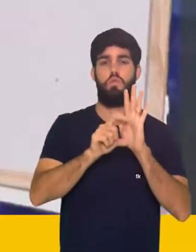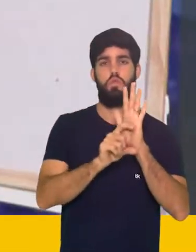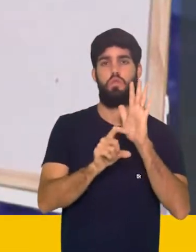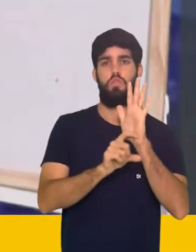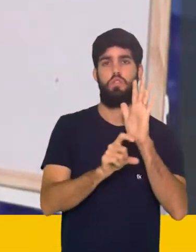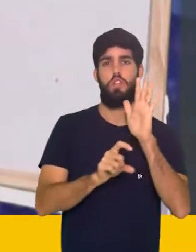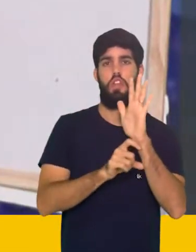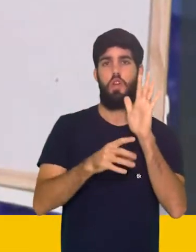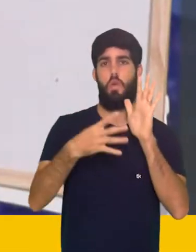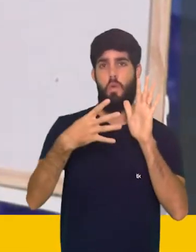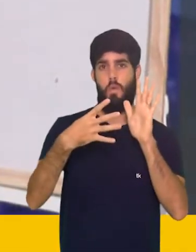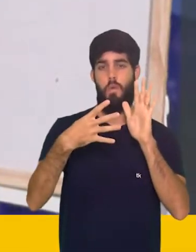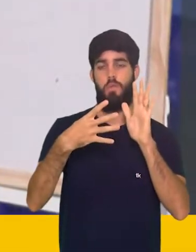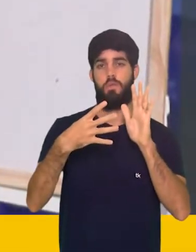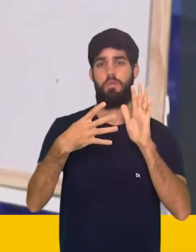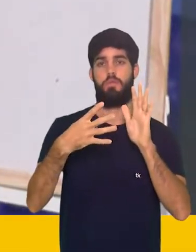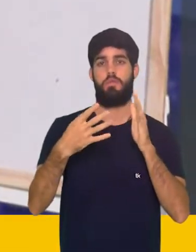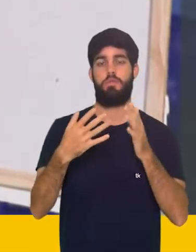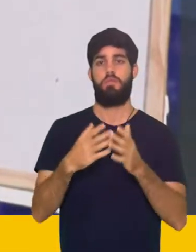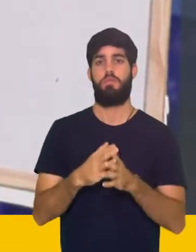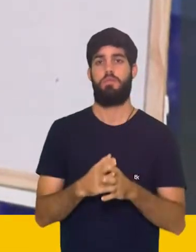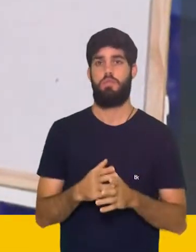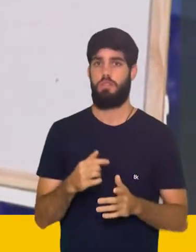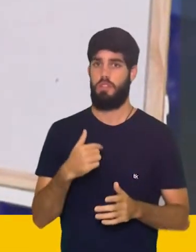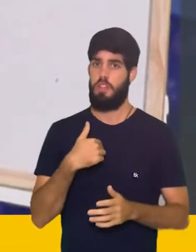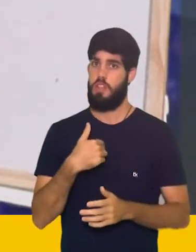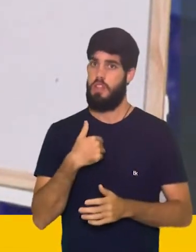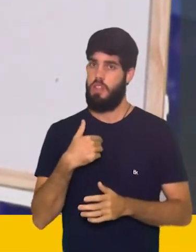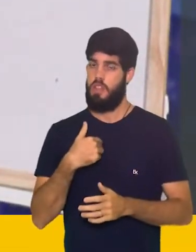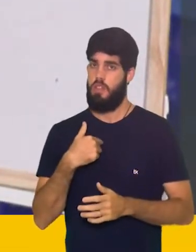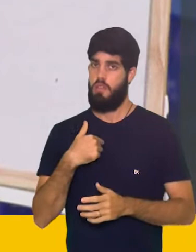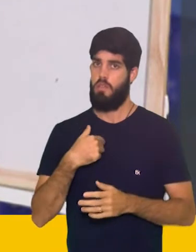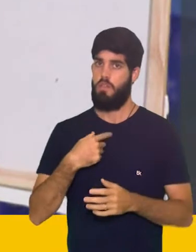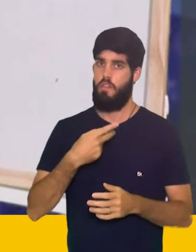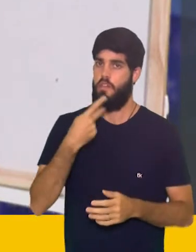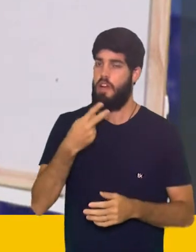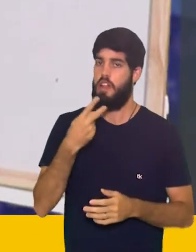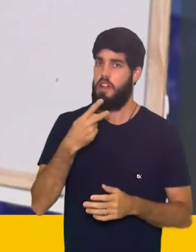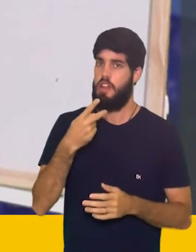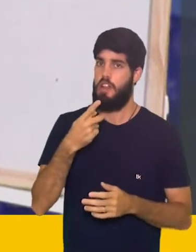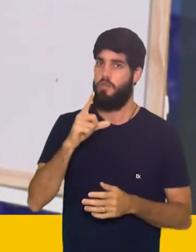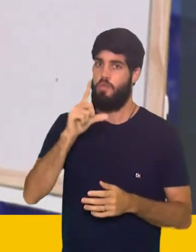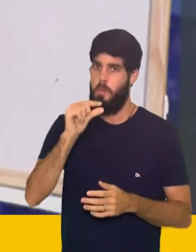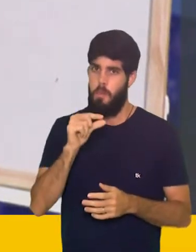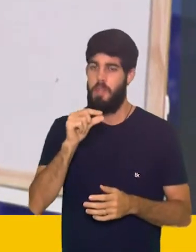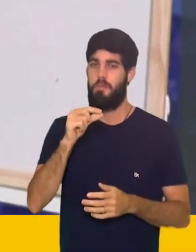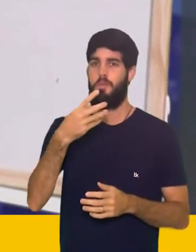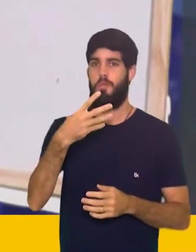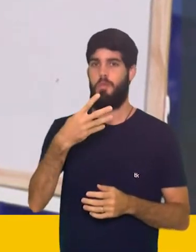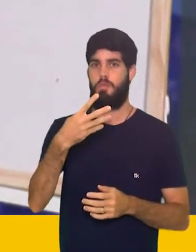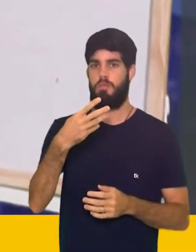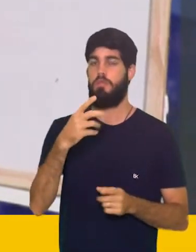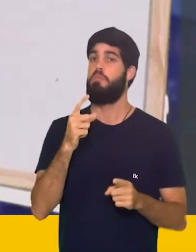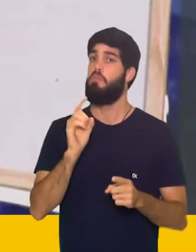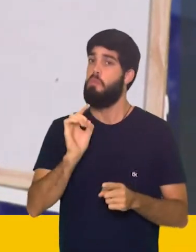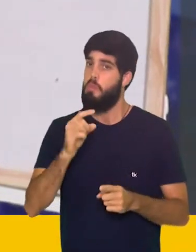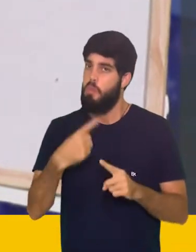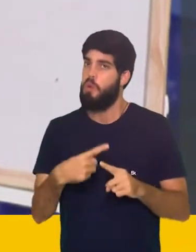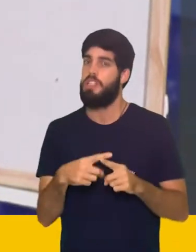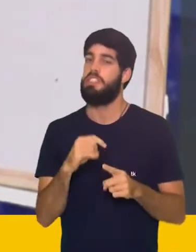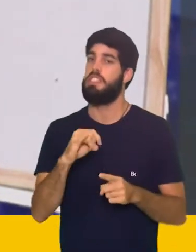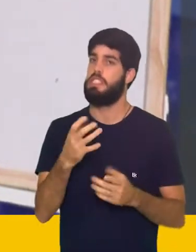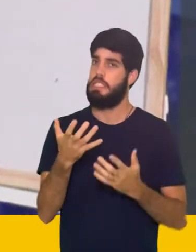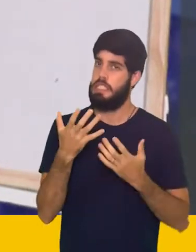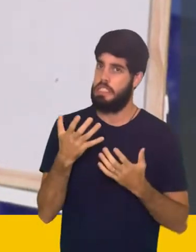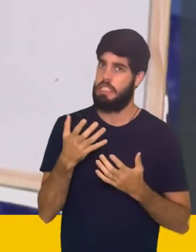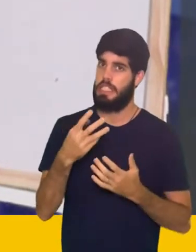4 parágrafos no mínimo, certo? Sou eu, Consuelo Brito, quem estou dizendo 4 no mínimo. Porque com 3 você cumpre.